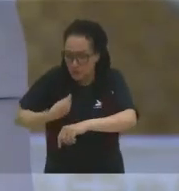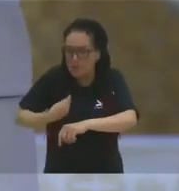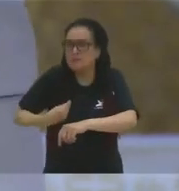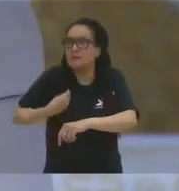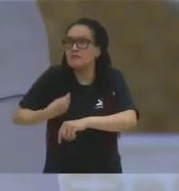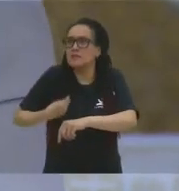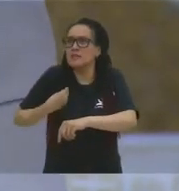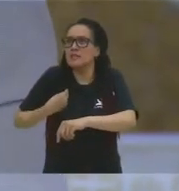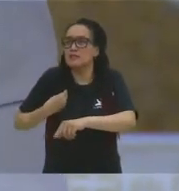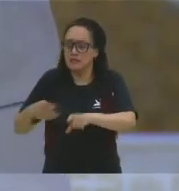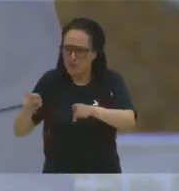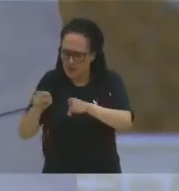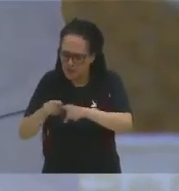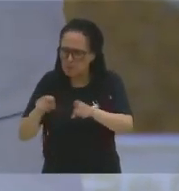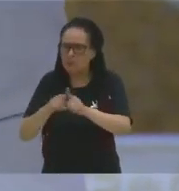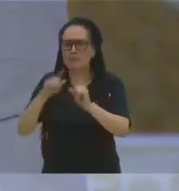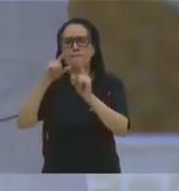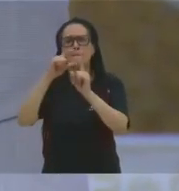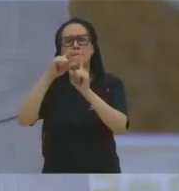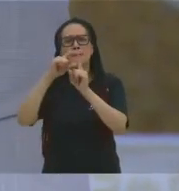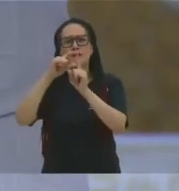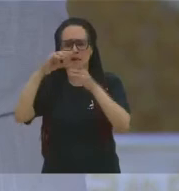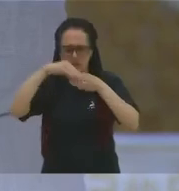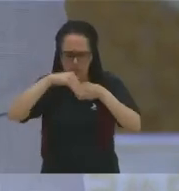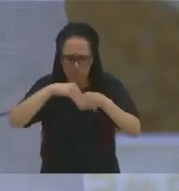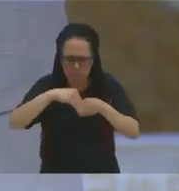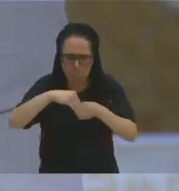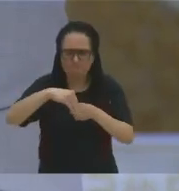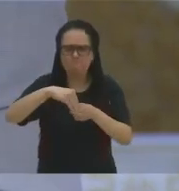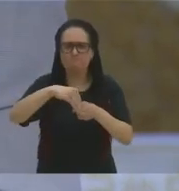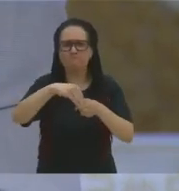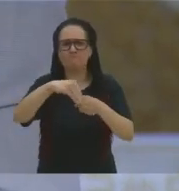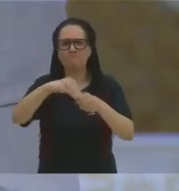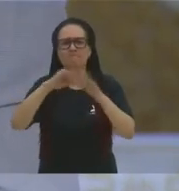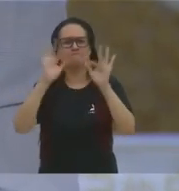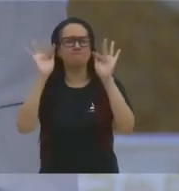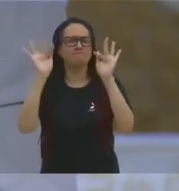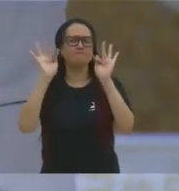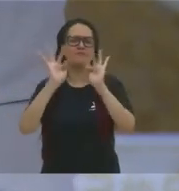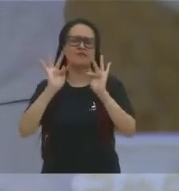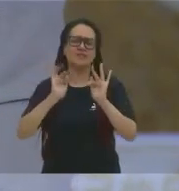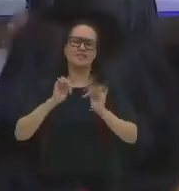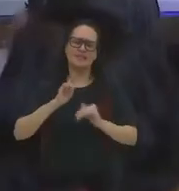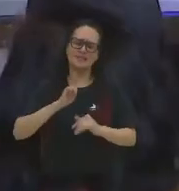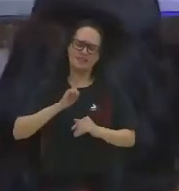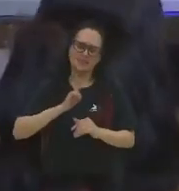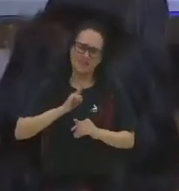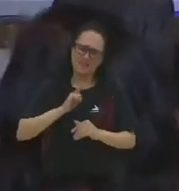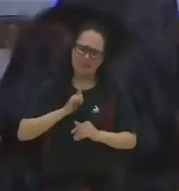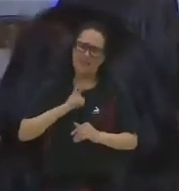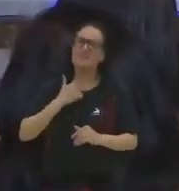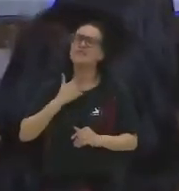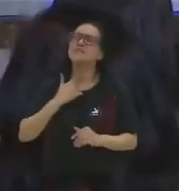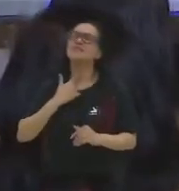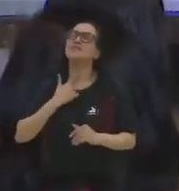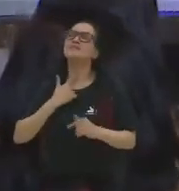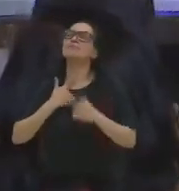pela palavra e ser feliz, então a minha sede acabará.